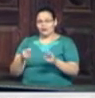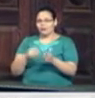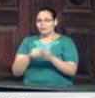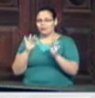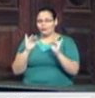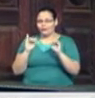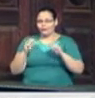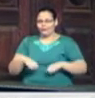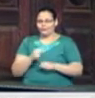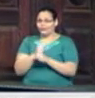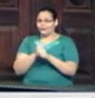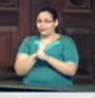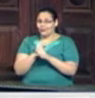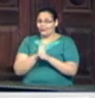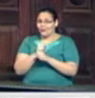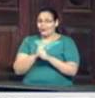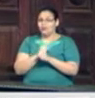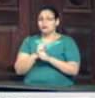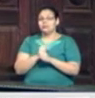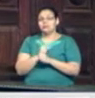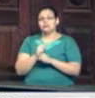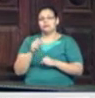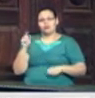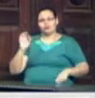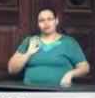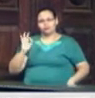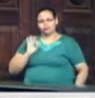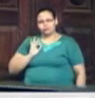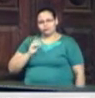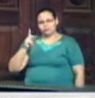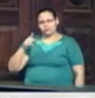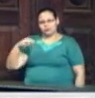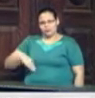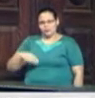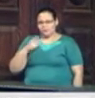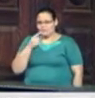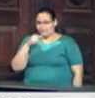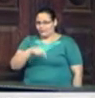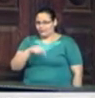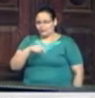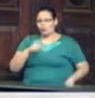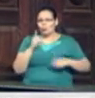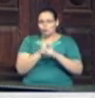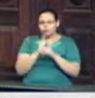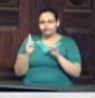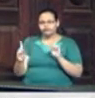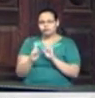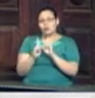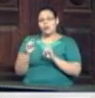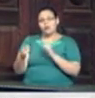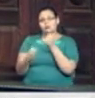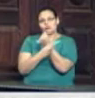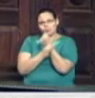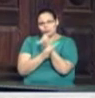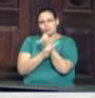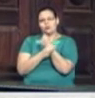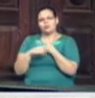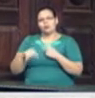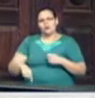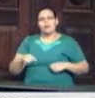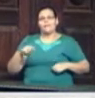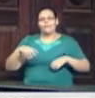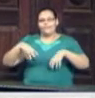do ano, nós corremos o risco, segundo um policial militar que eu encontrei aqui embaixo, que está fazendo a segurança do Palácio